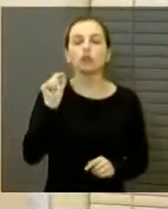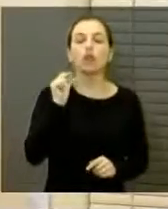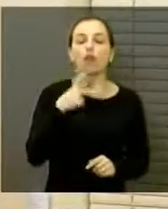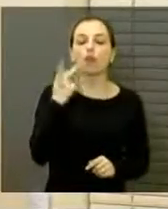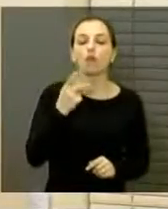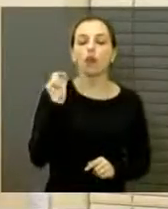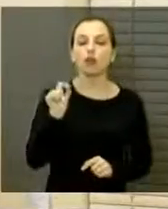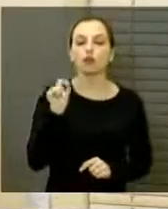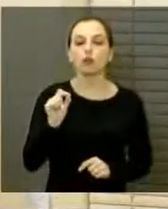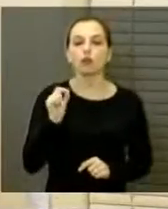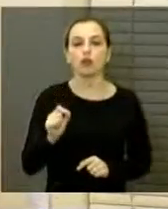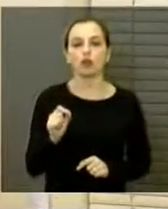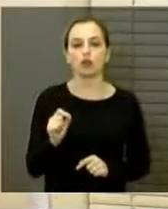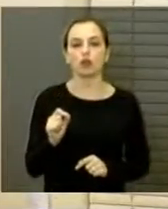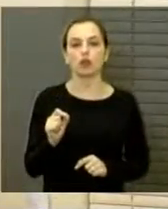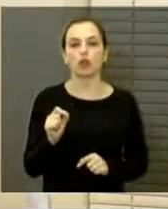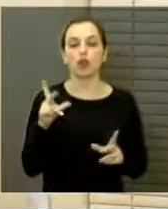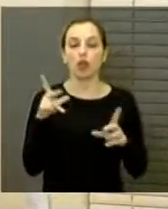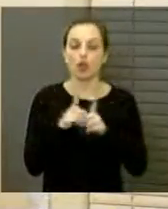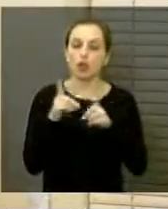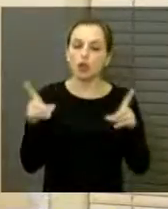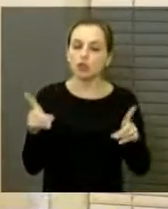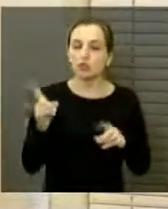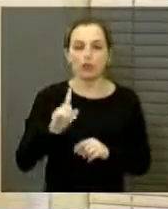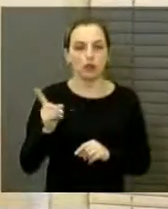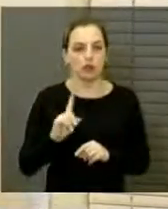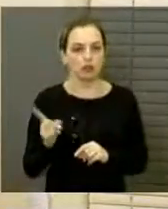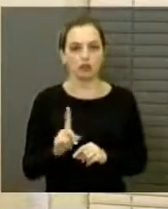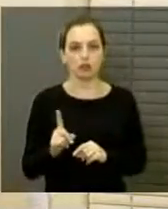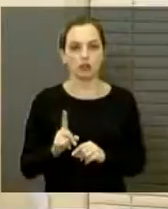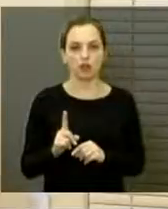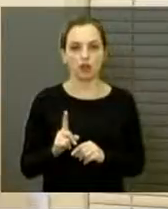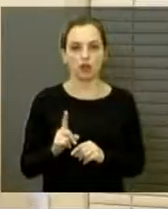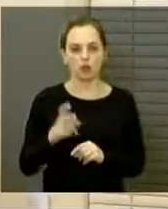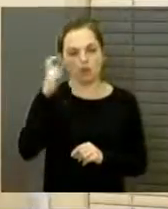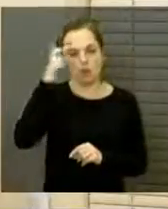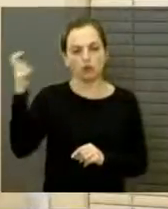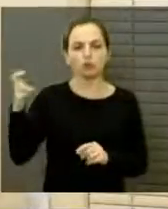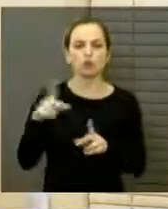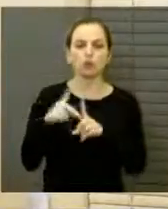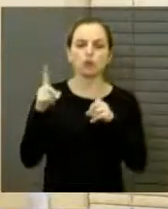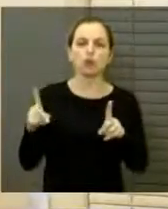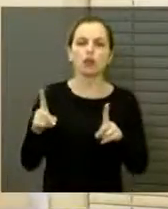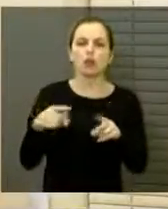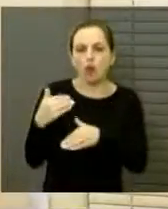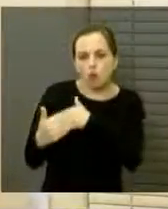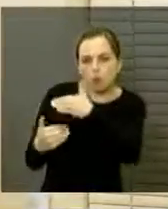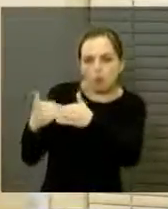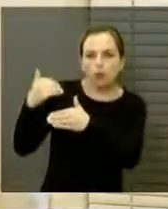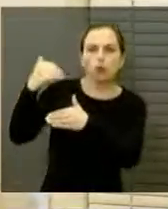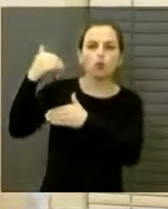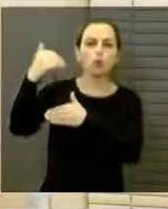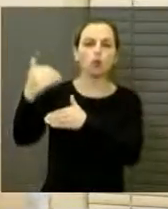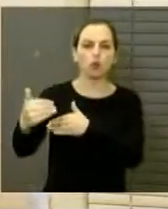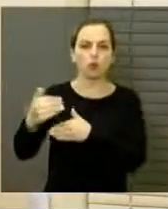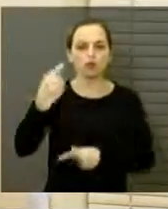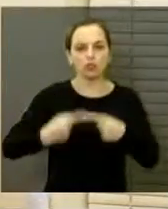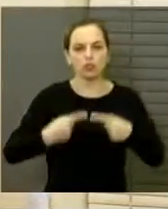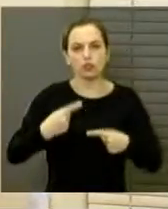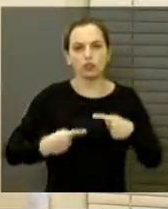falando. Isso não é democracia. E a cultura pela democracia, ela vai muito além de fazer